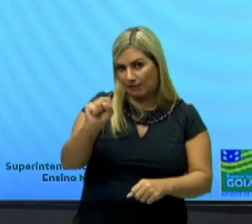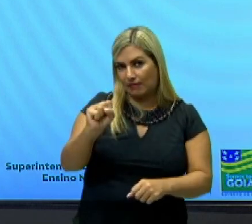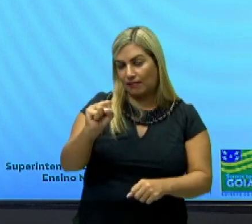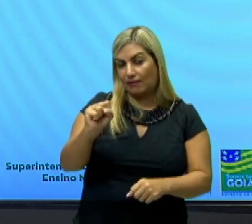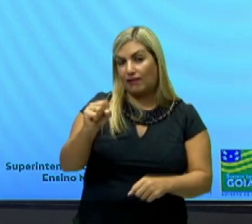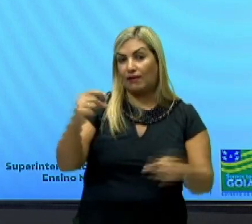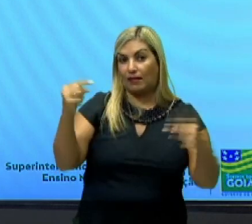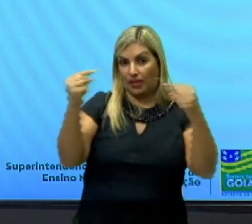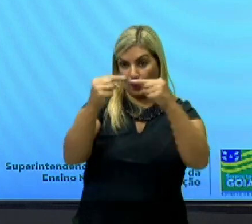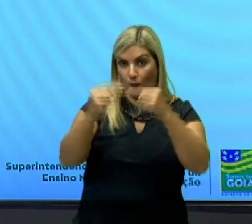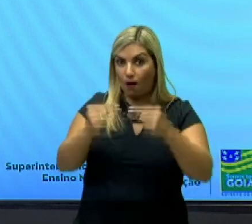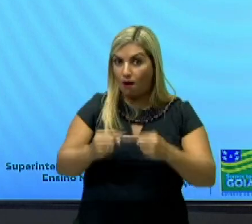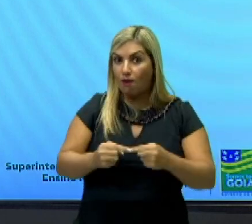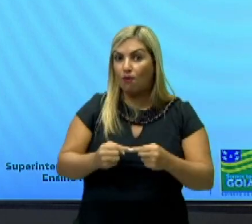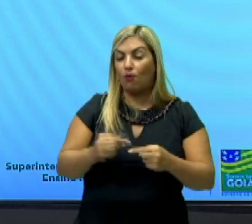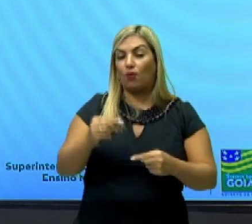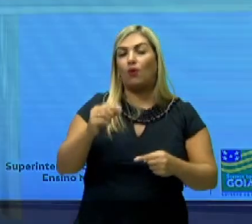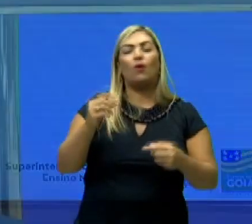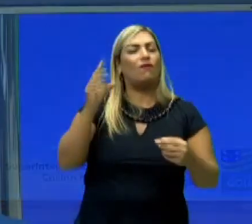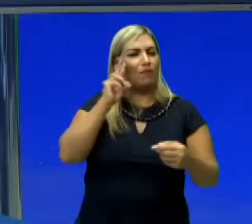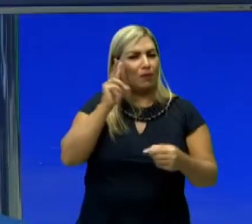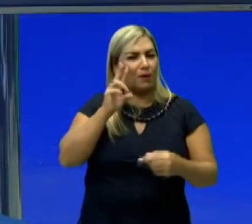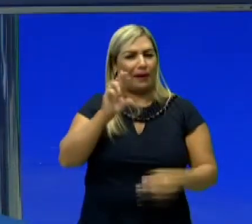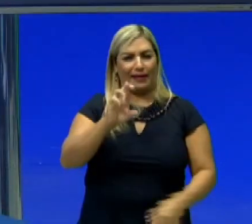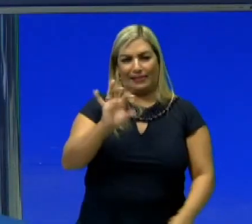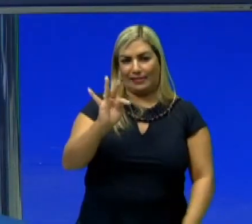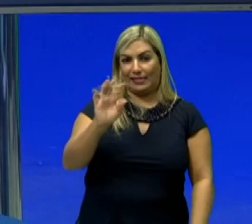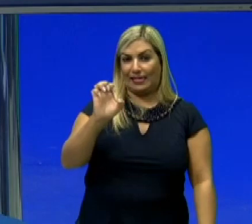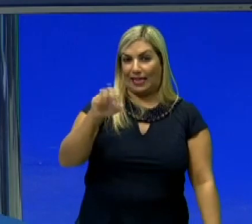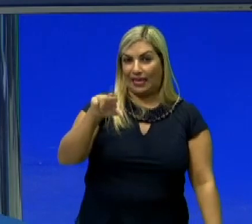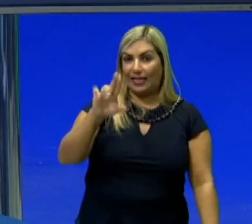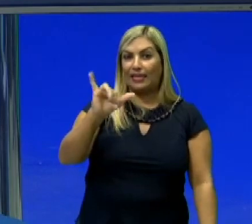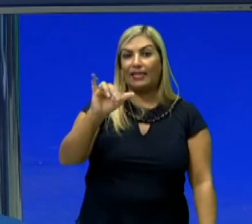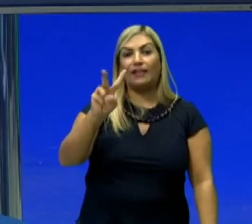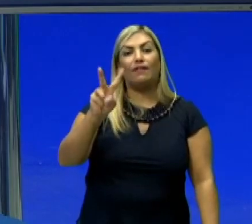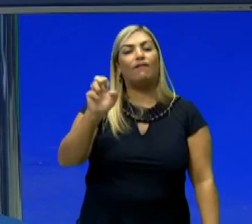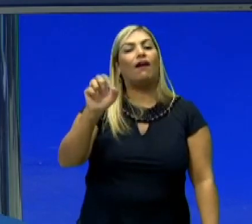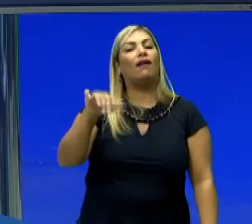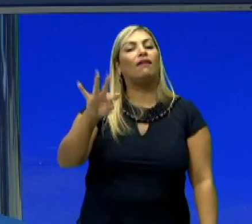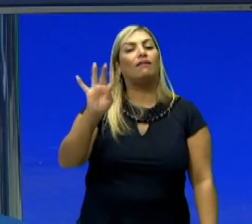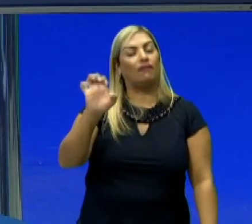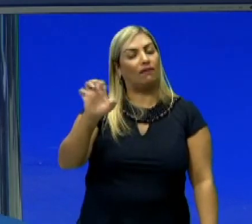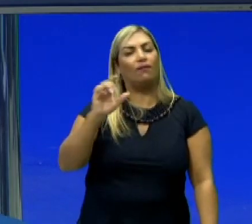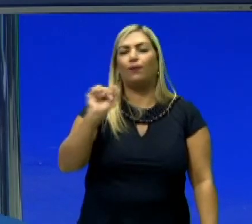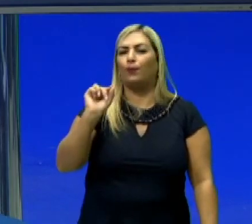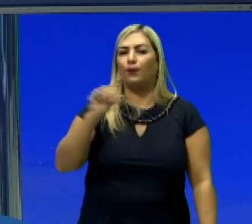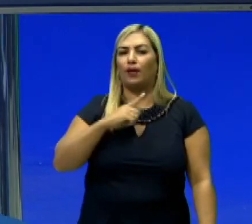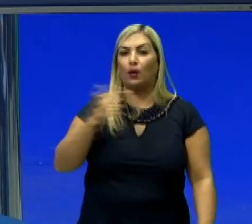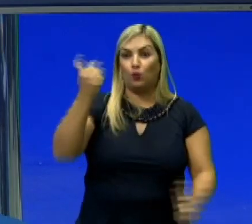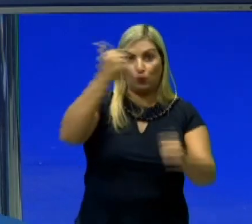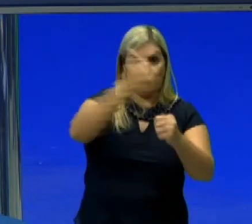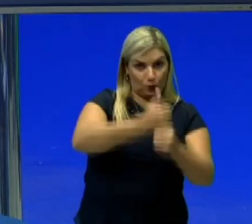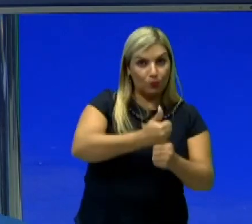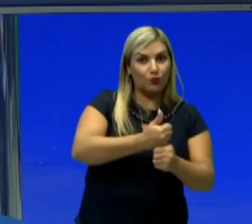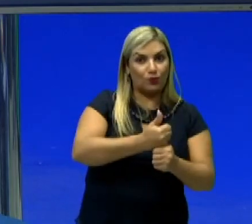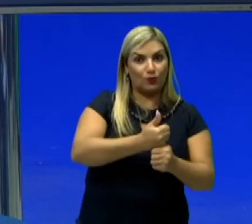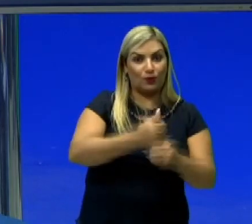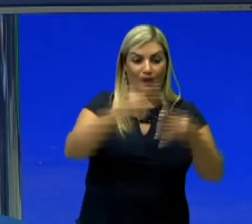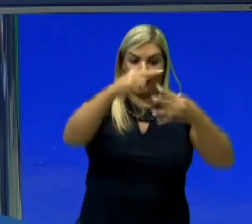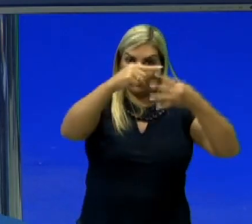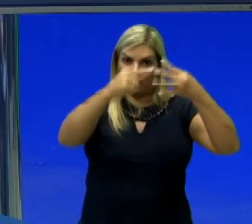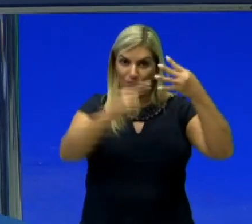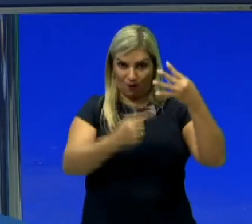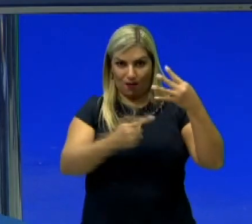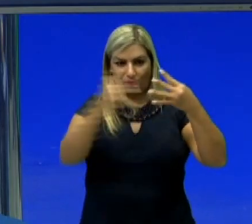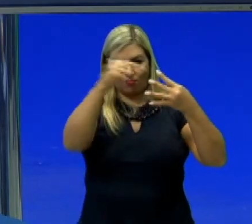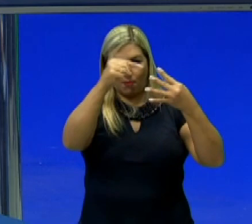lembrar novamente, o que vem a ser resistência equivalente, pessoal? Resistência equivalente é aquela resistência em que eu substituir essas